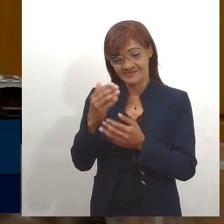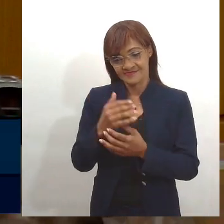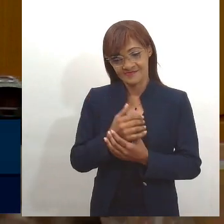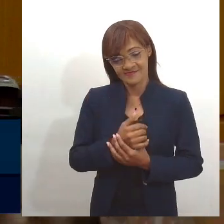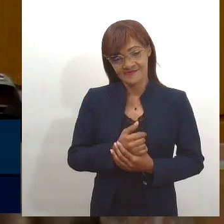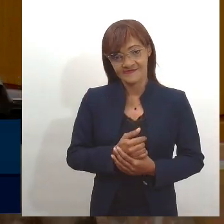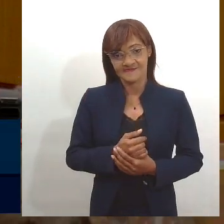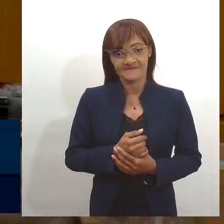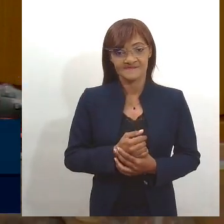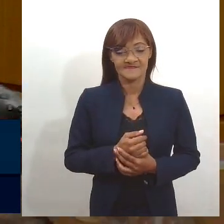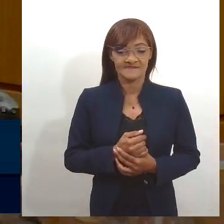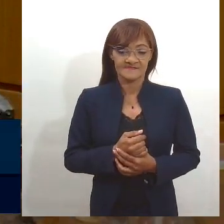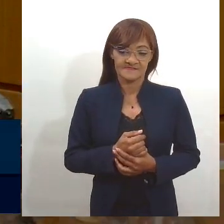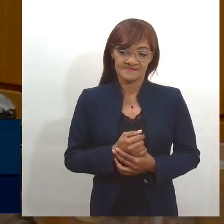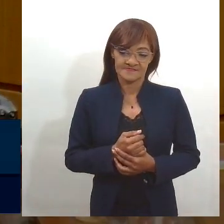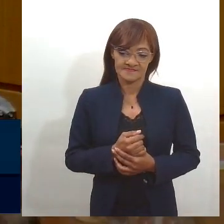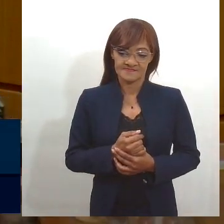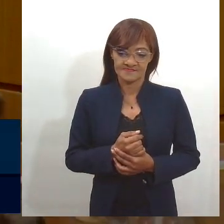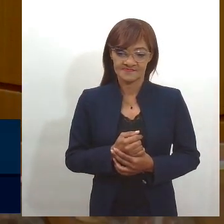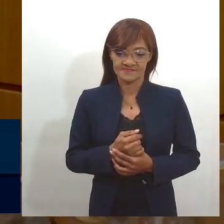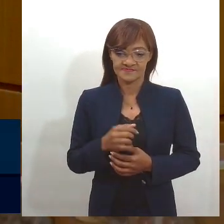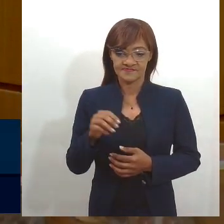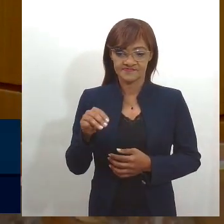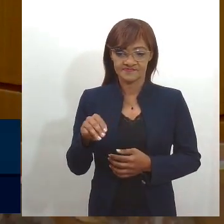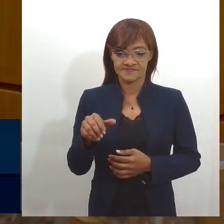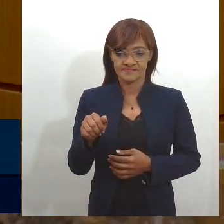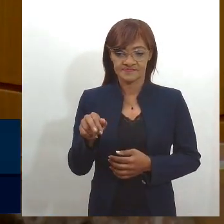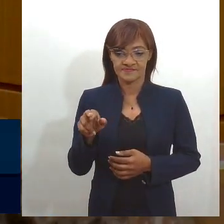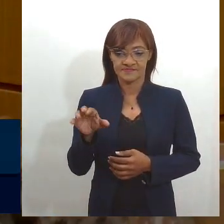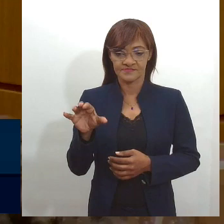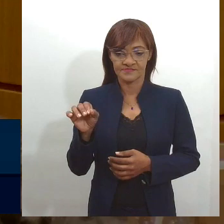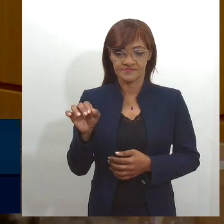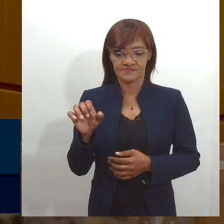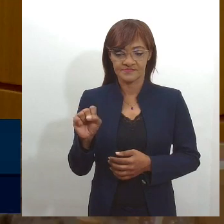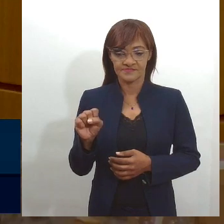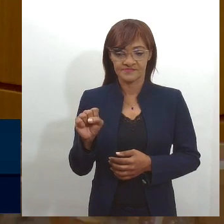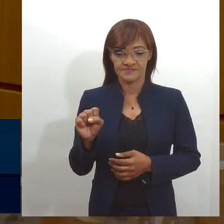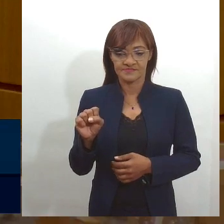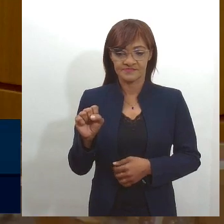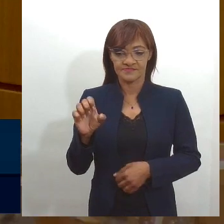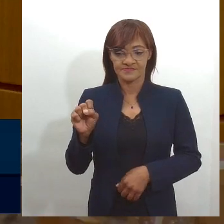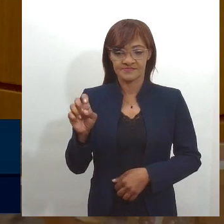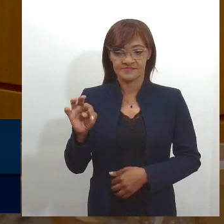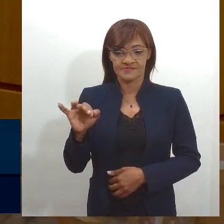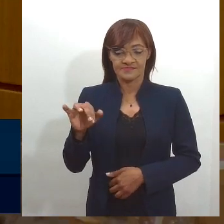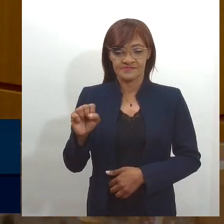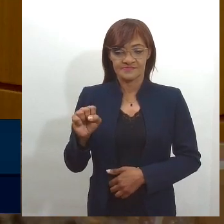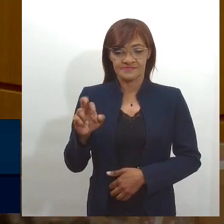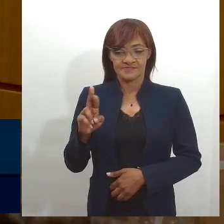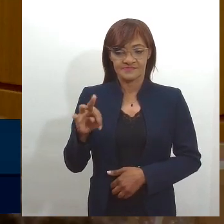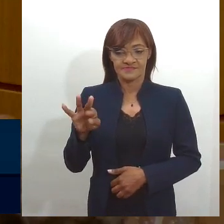Senhor Marcos dos Santos Ribeiro, esse é o famoso Marquinho, é um irmão de